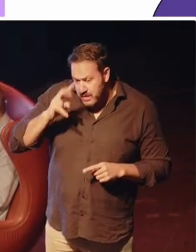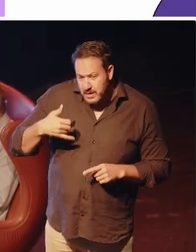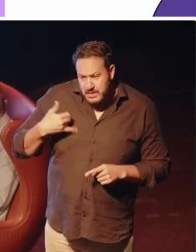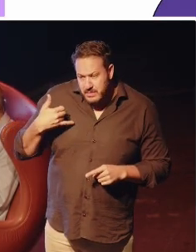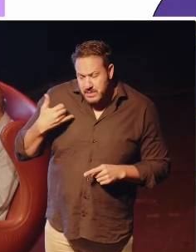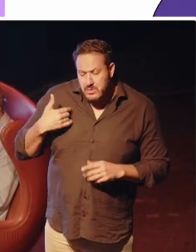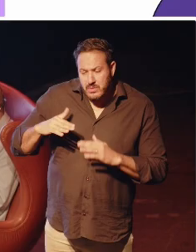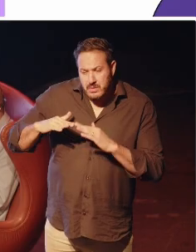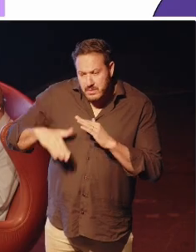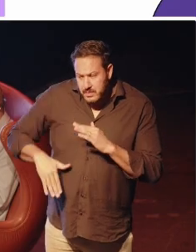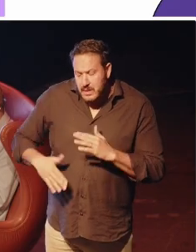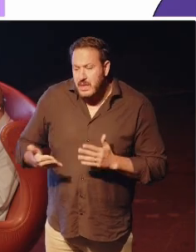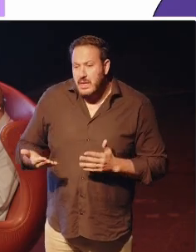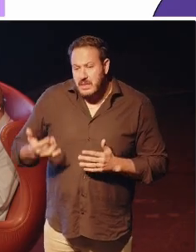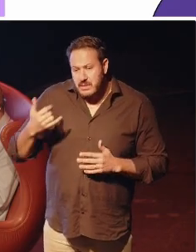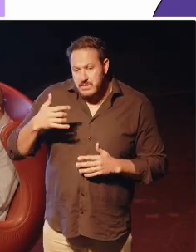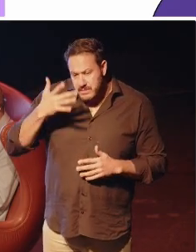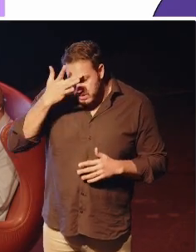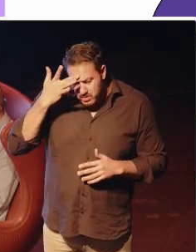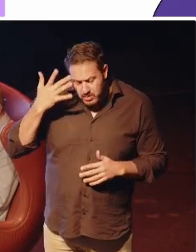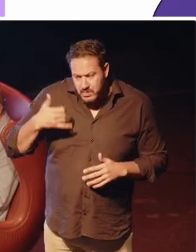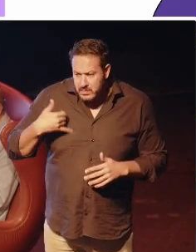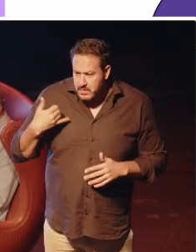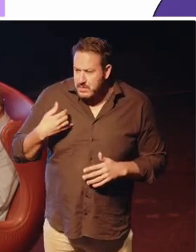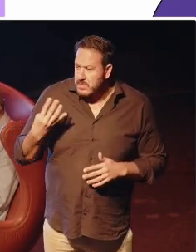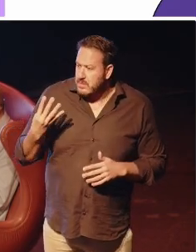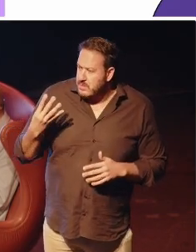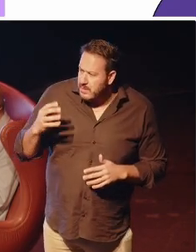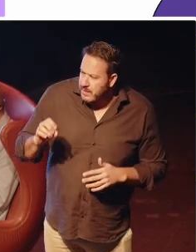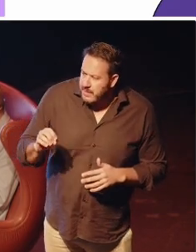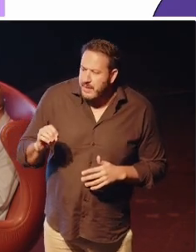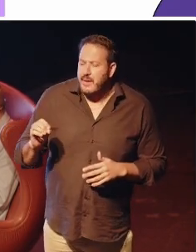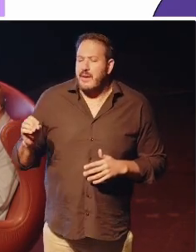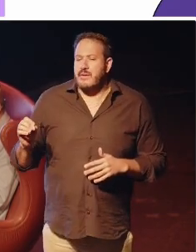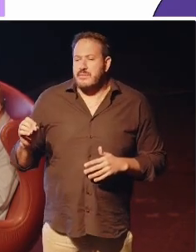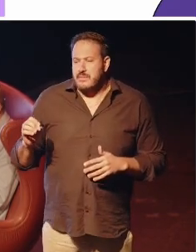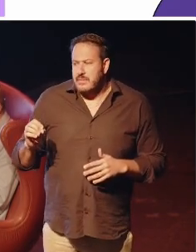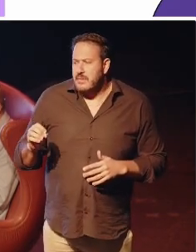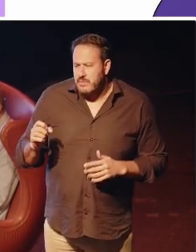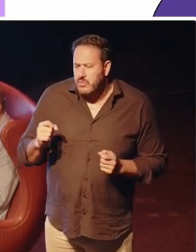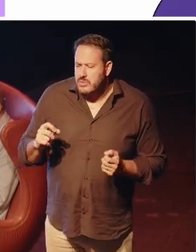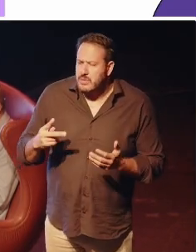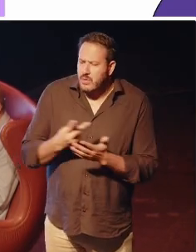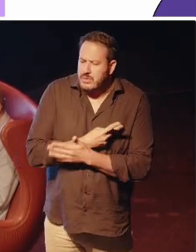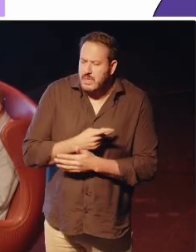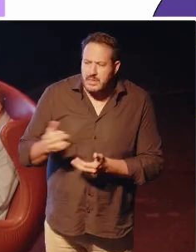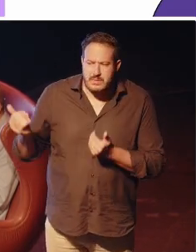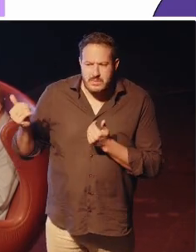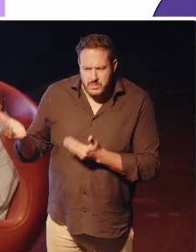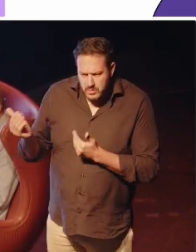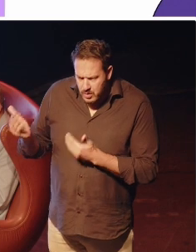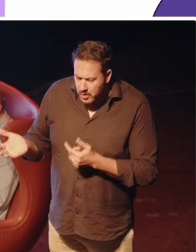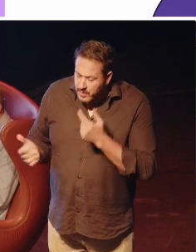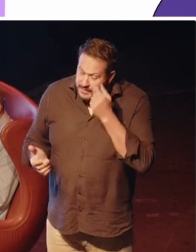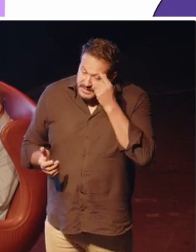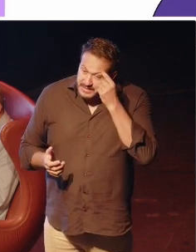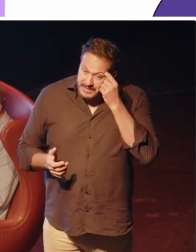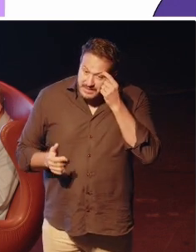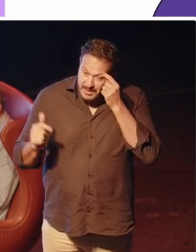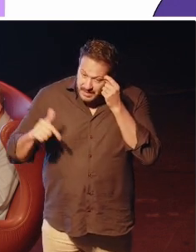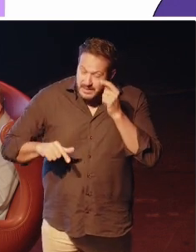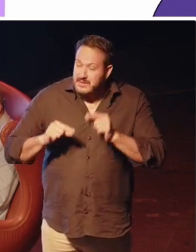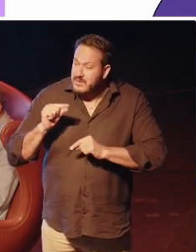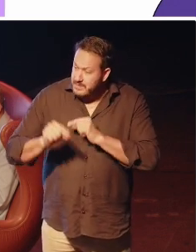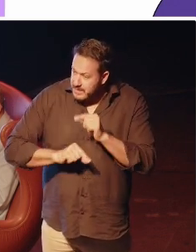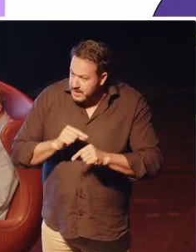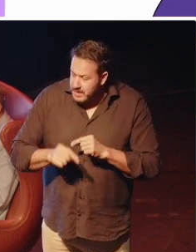idade, né? Indivíduos com 40 anos, demência frontotemporal é muito frequente em indivíduos jovens. Uma causa